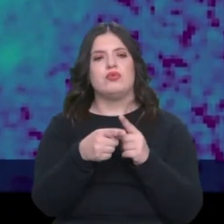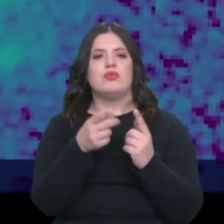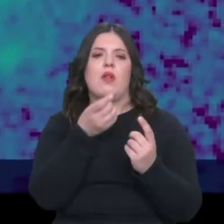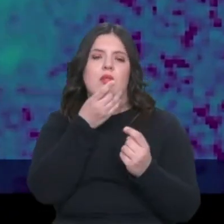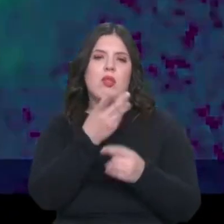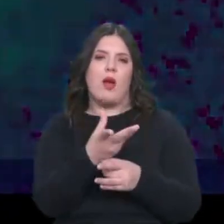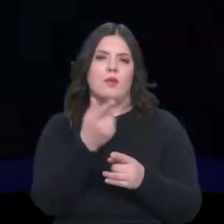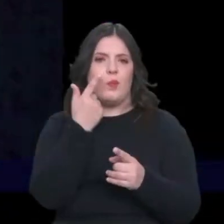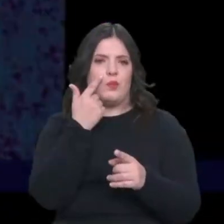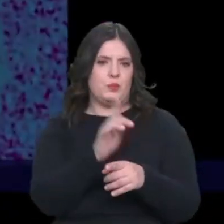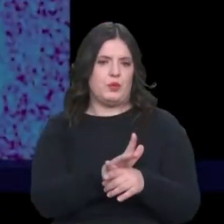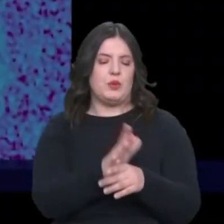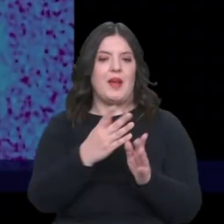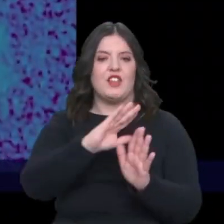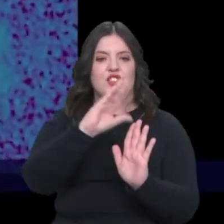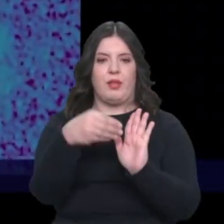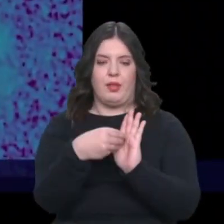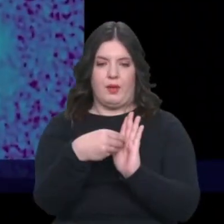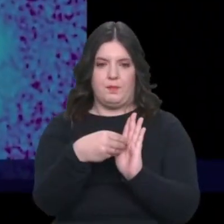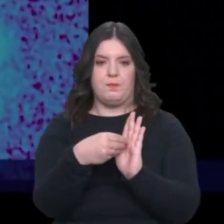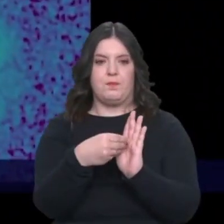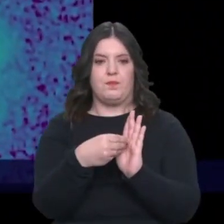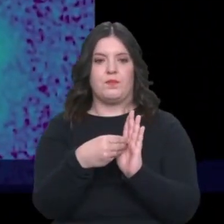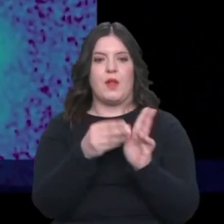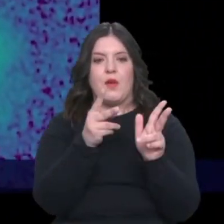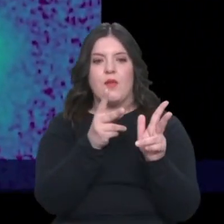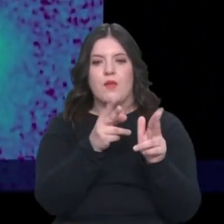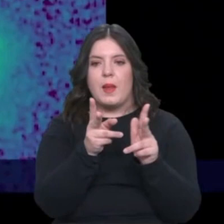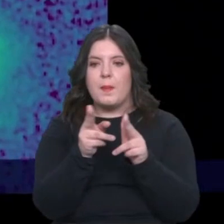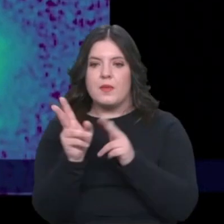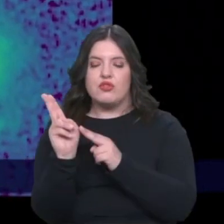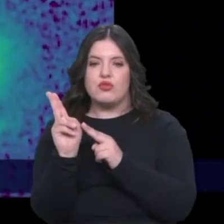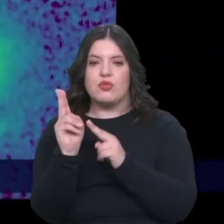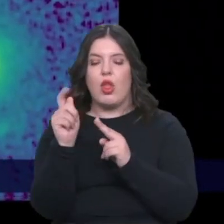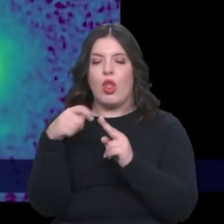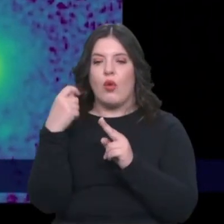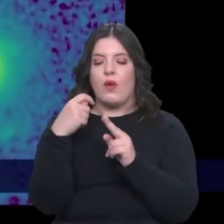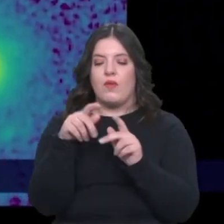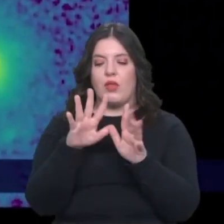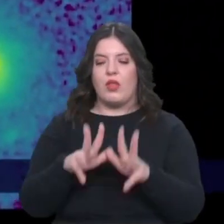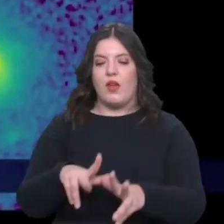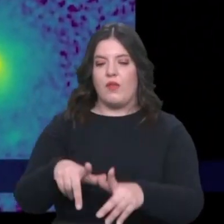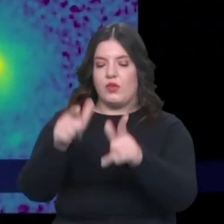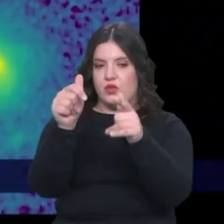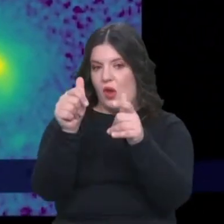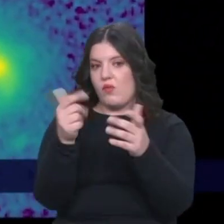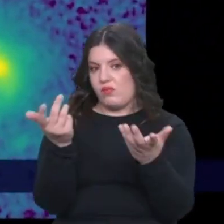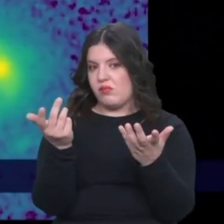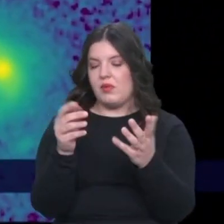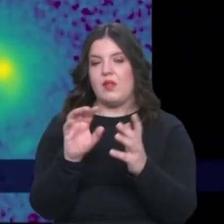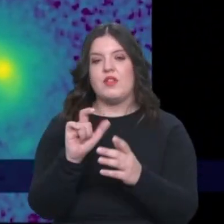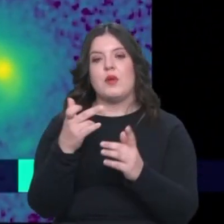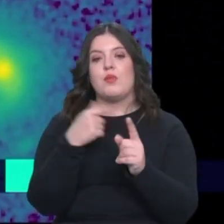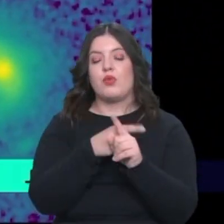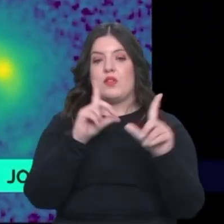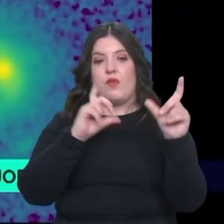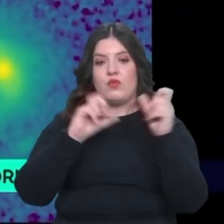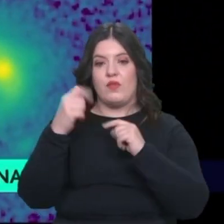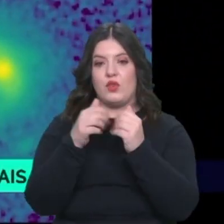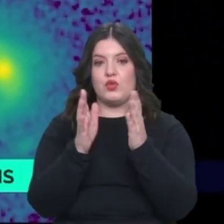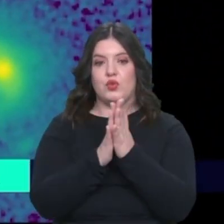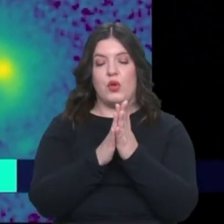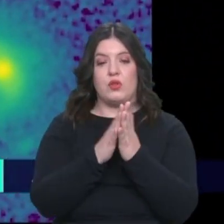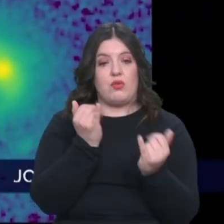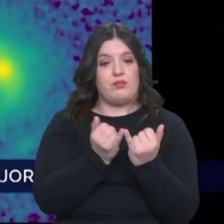para acrescentar frames do vídeo da evolução das galáxias, porque todas as fotos que tiramos são